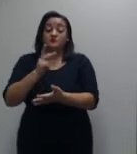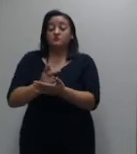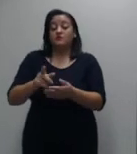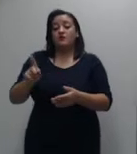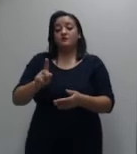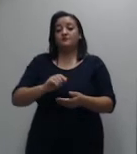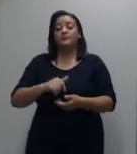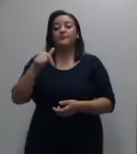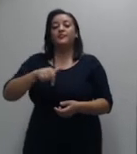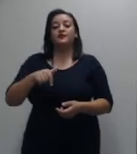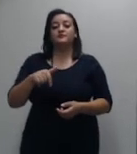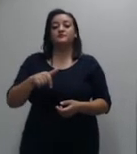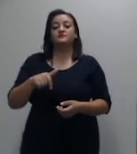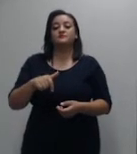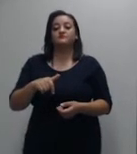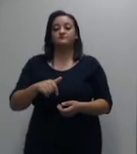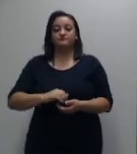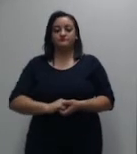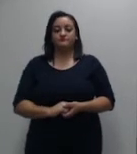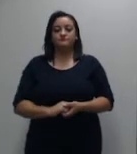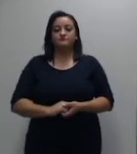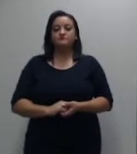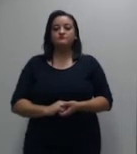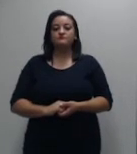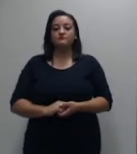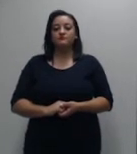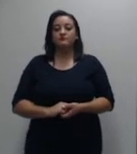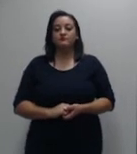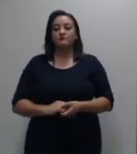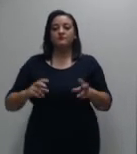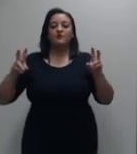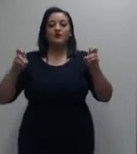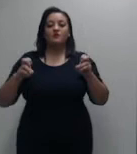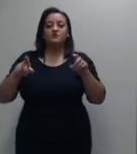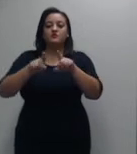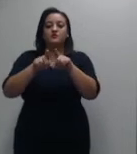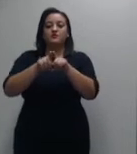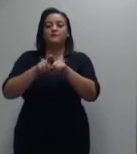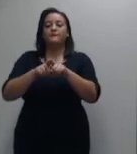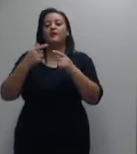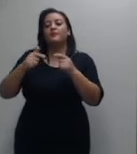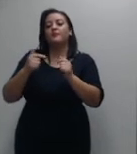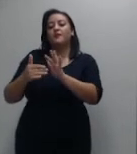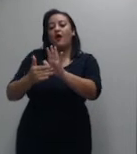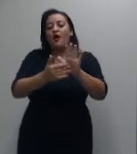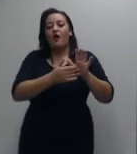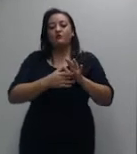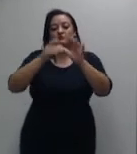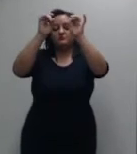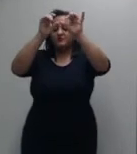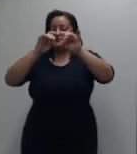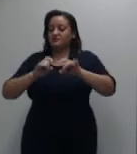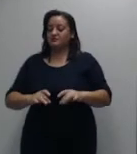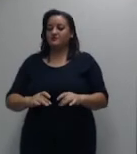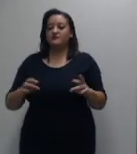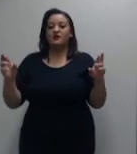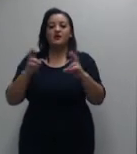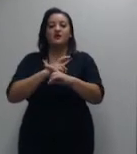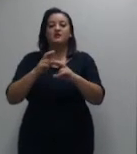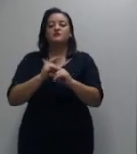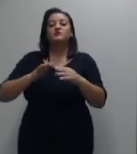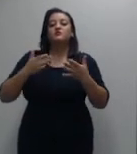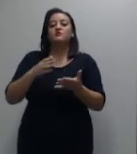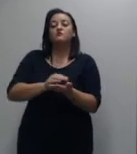neste procedimento o outro que suas redes não traz materialmente especificação acerca de tal